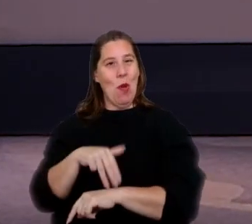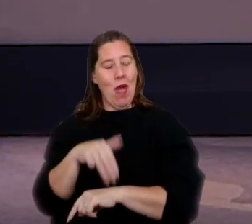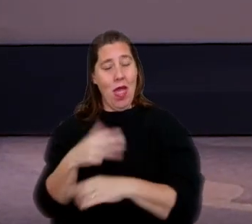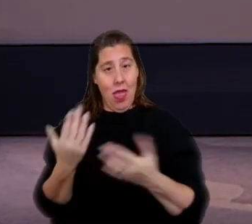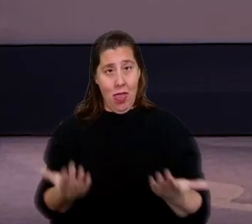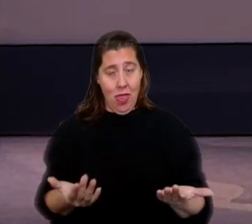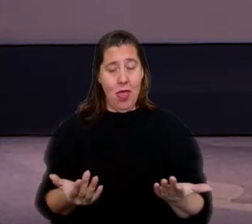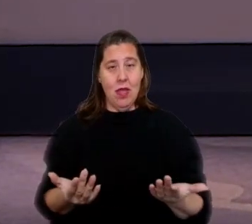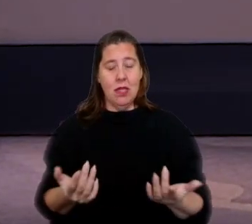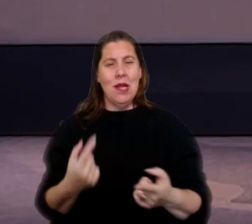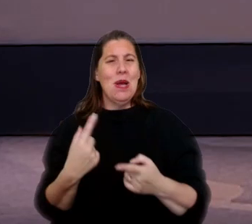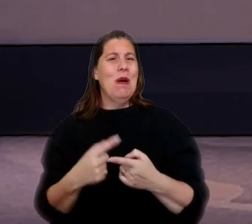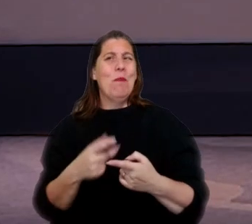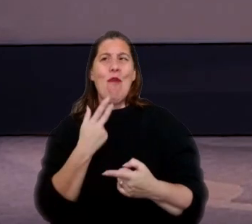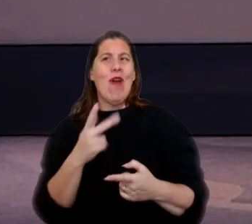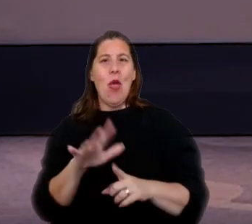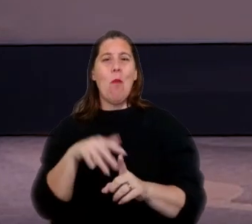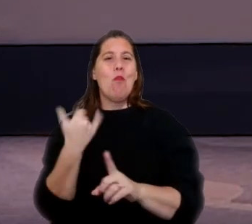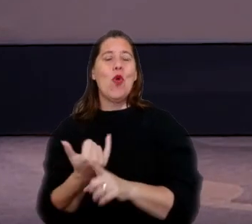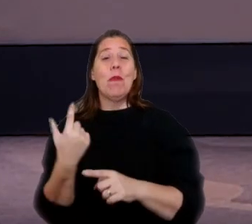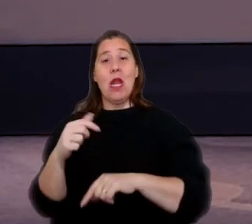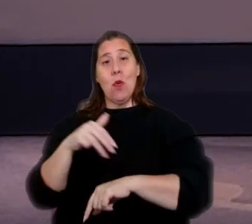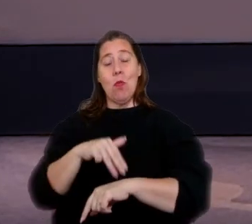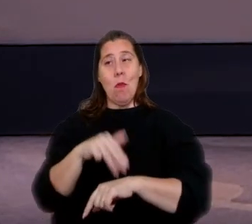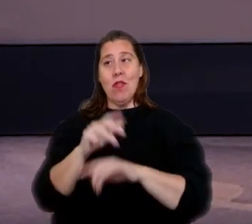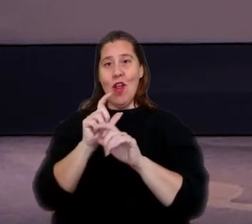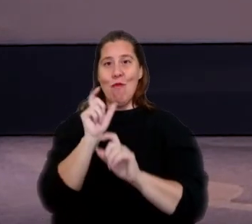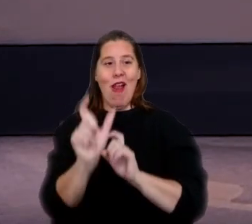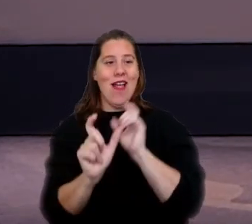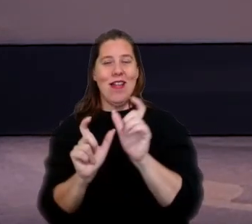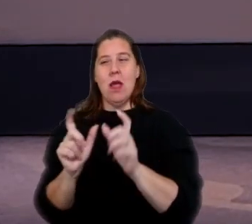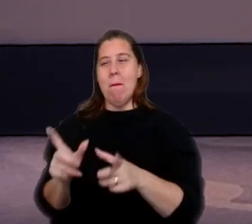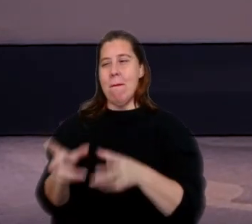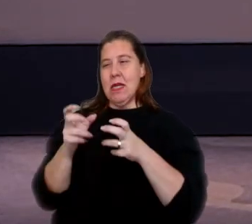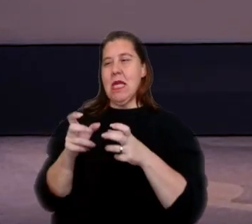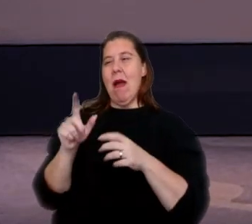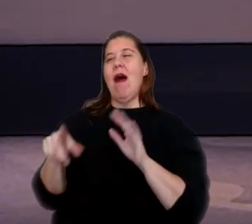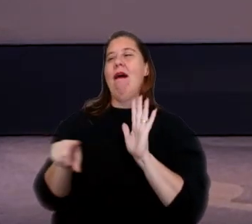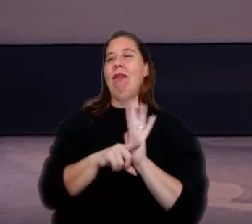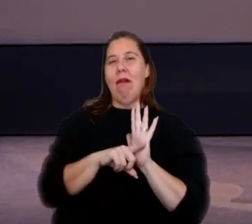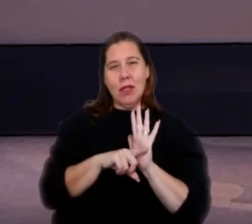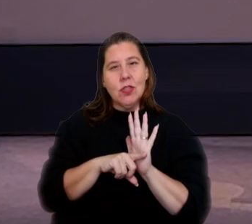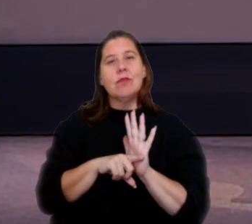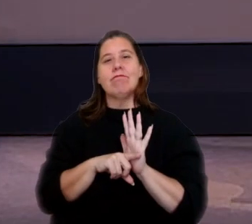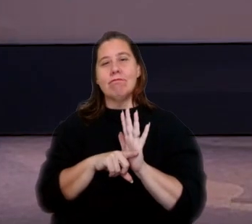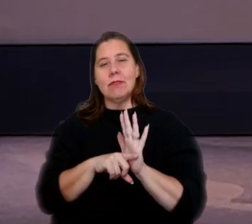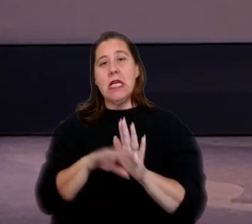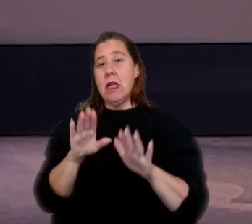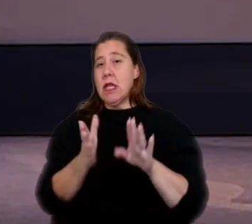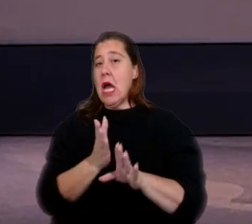bullying naquela situação. Por que eu digo bullying? Porque no momento que aquilo é dito, ele percebe isso é negativo. E